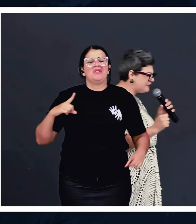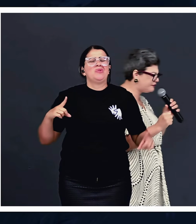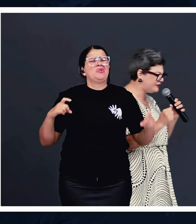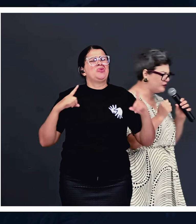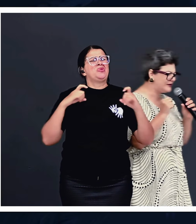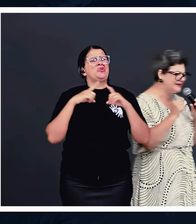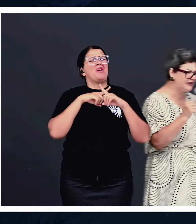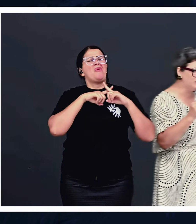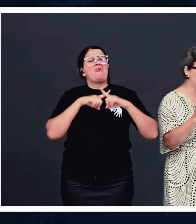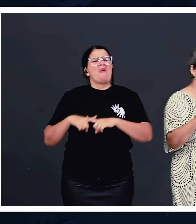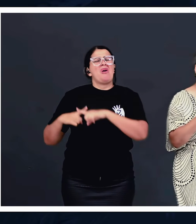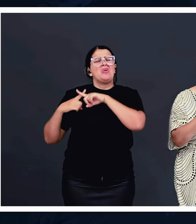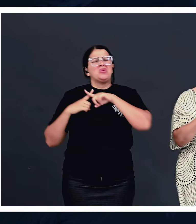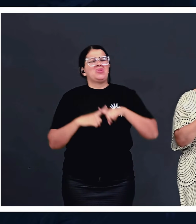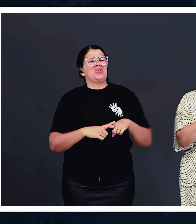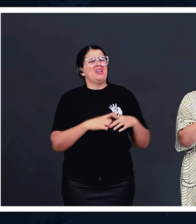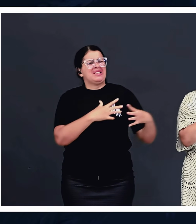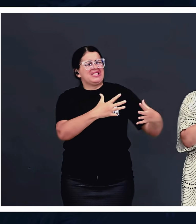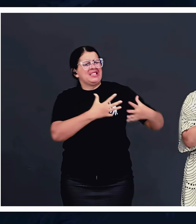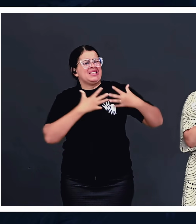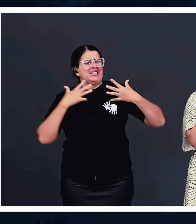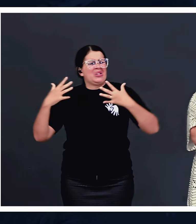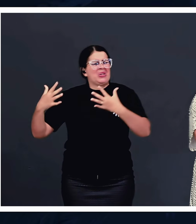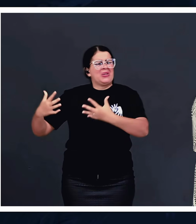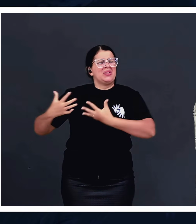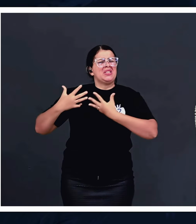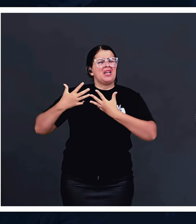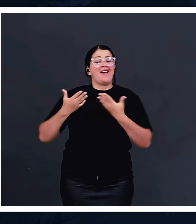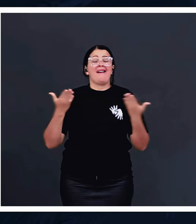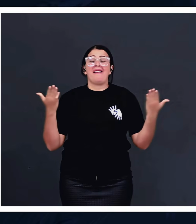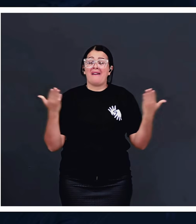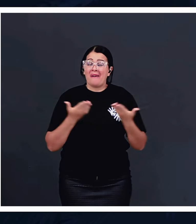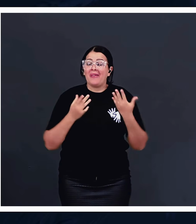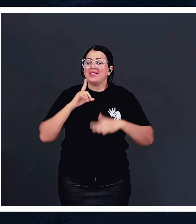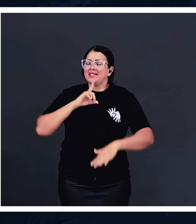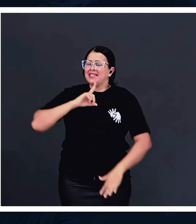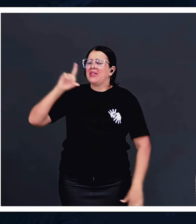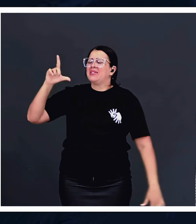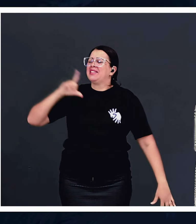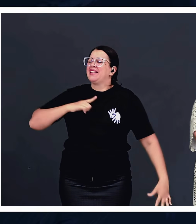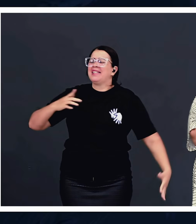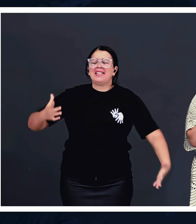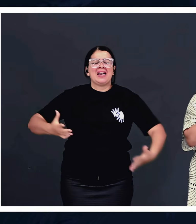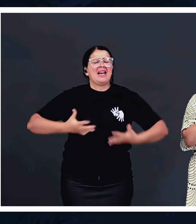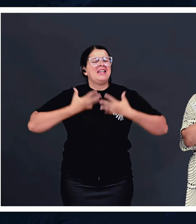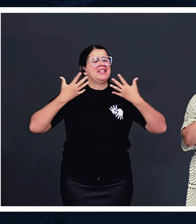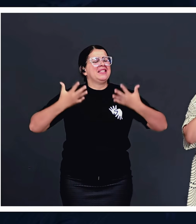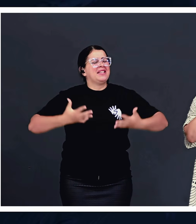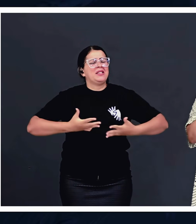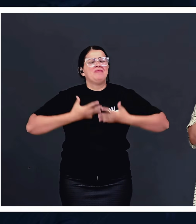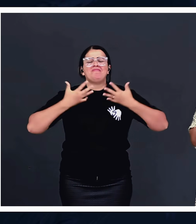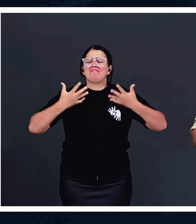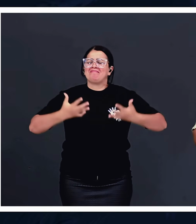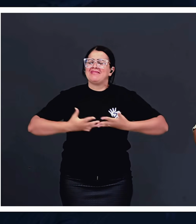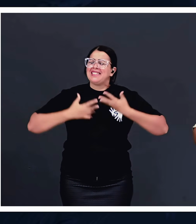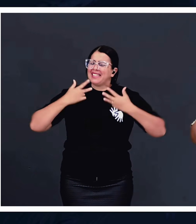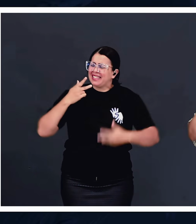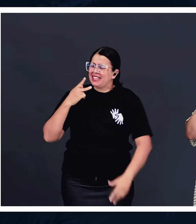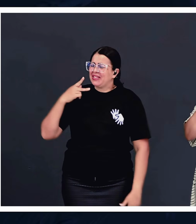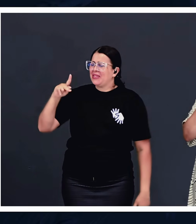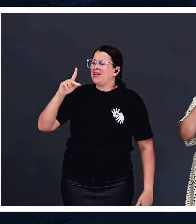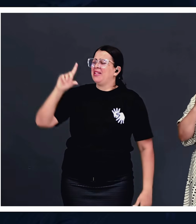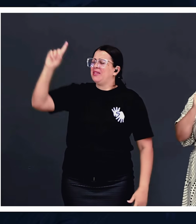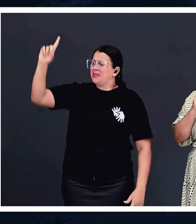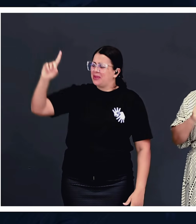tanto desafio, tanta luta. E hoje, meu Deus, tem a alegria na tua presença